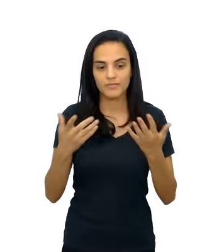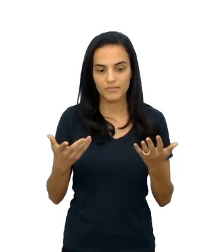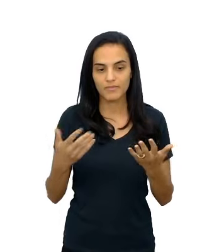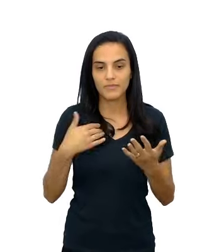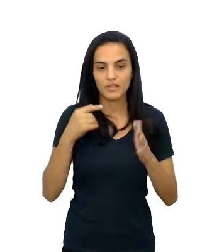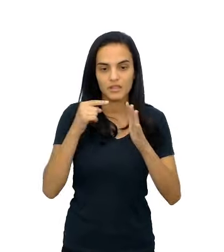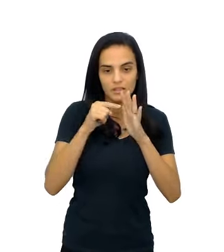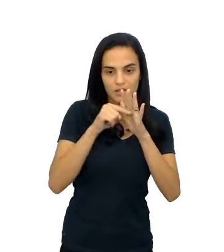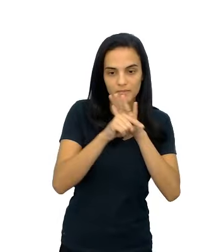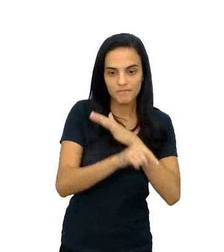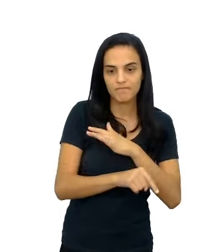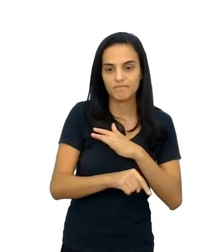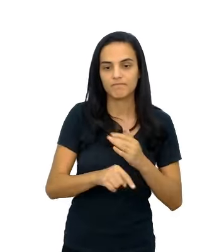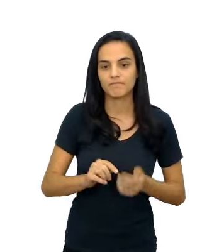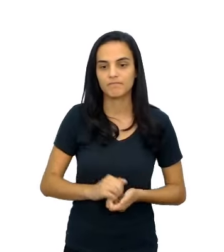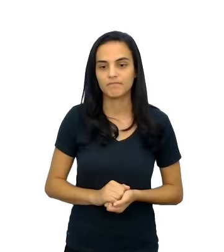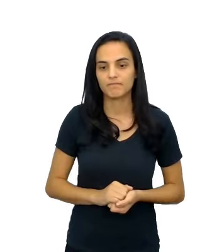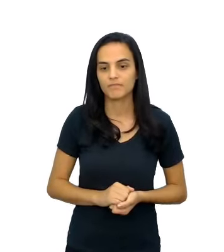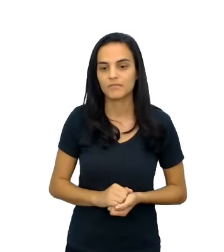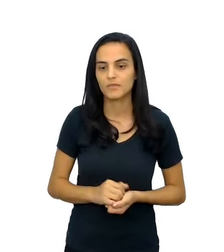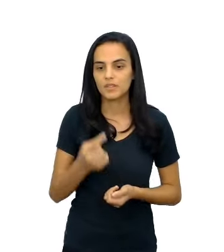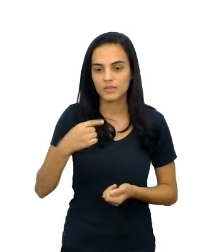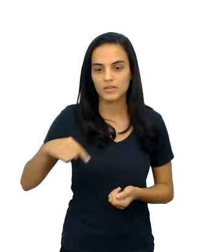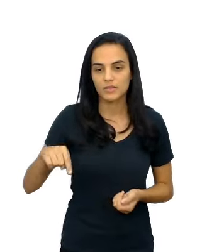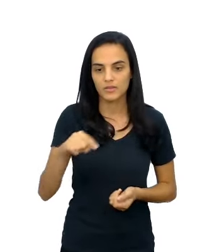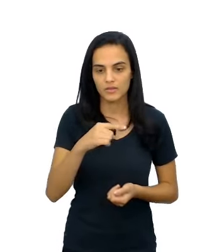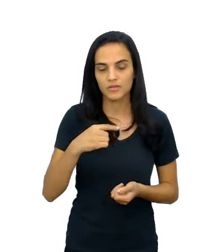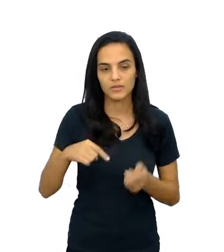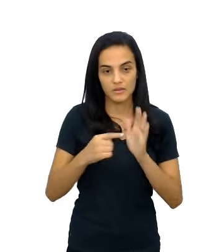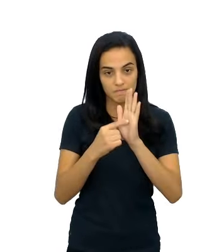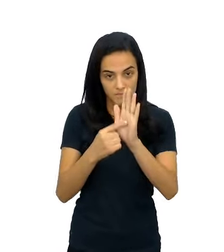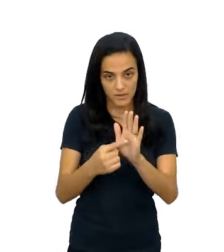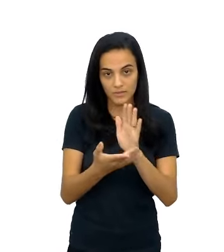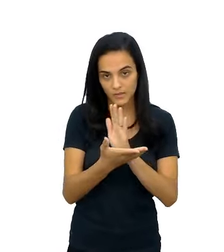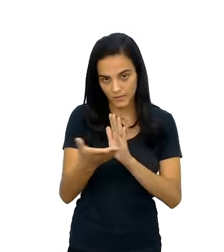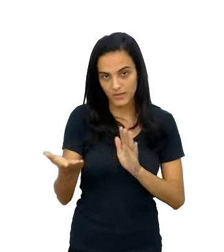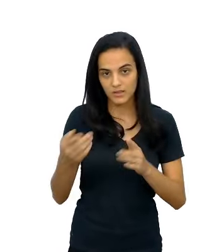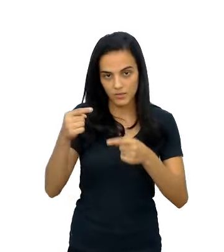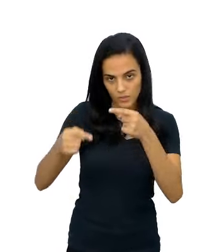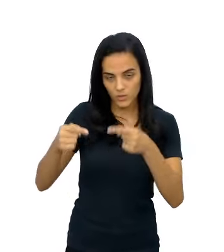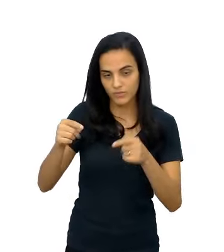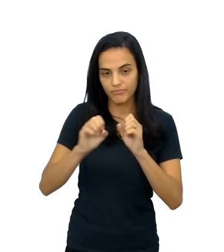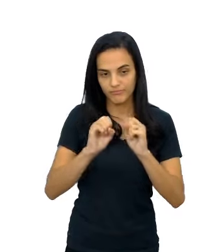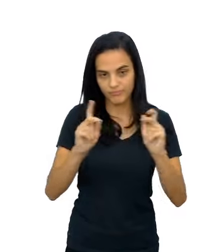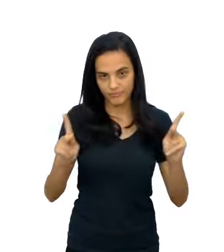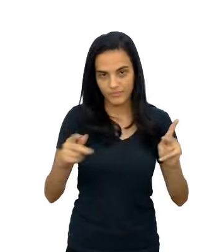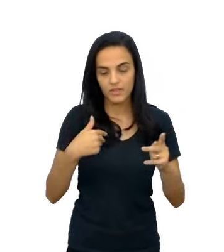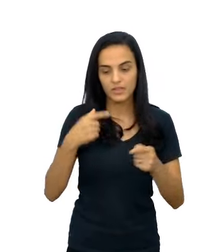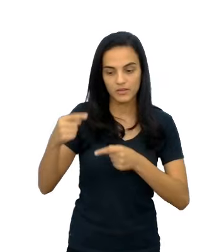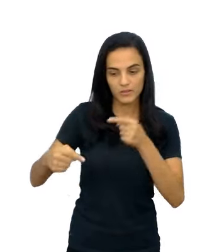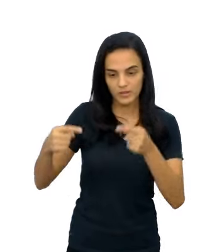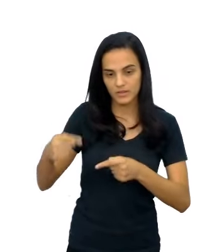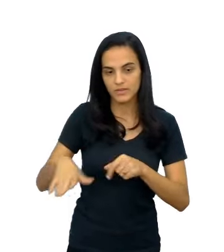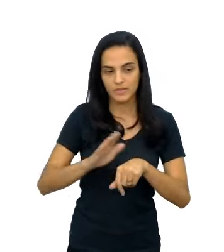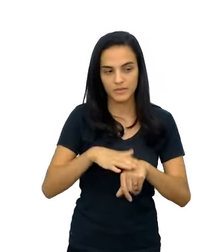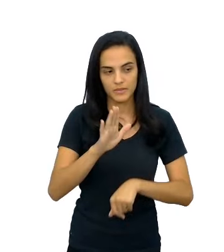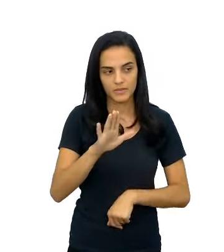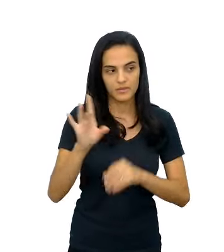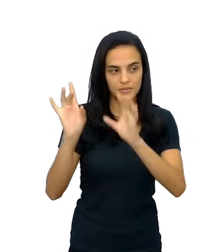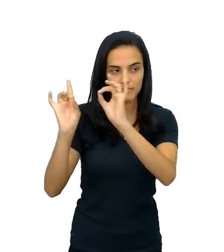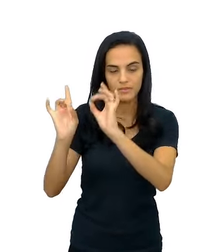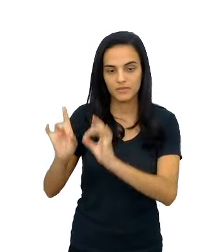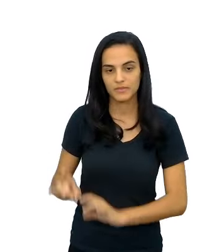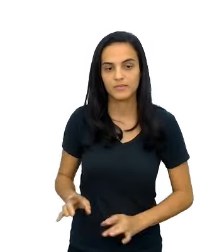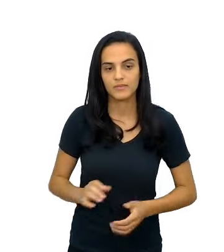se aprofundando, né, no que a gente está trazendo aqui para vocês para discussão, tá bom? Essa discussão mais teórica, tá?